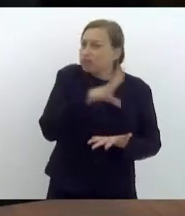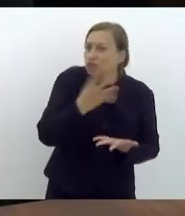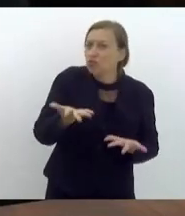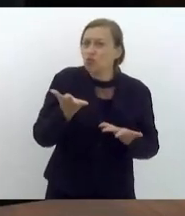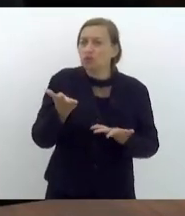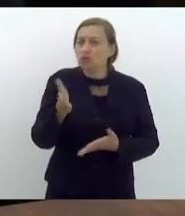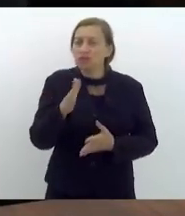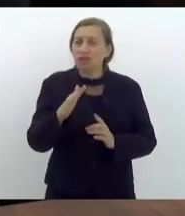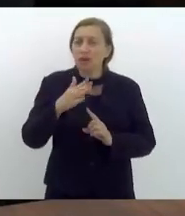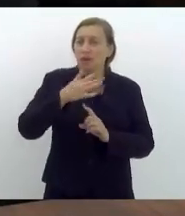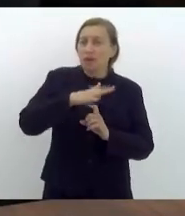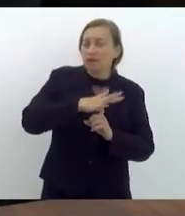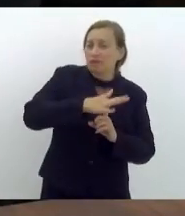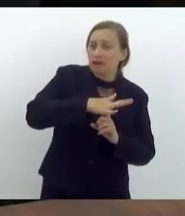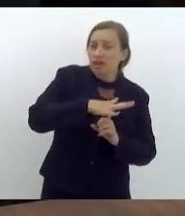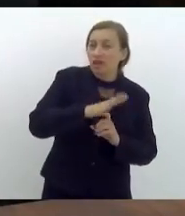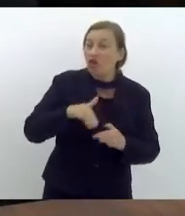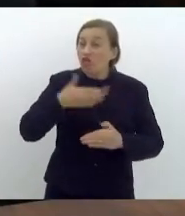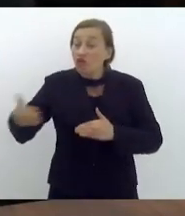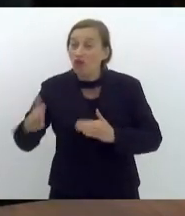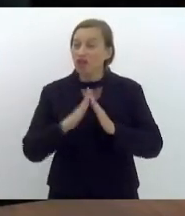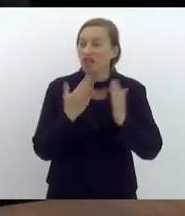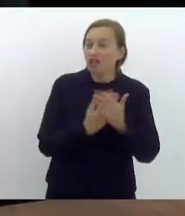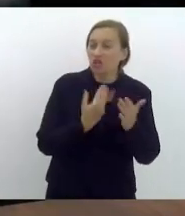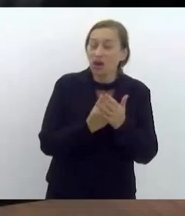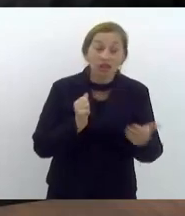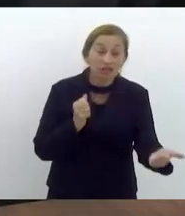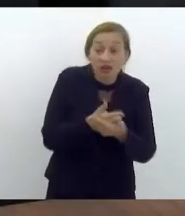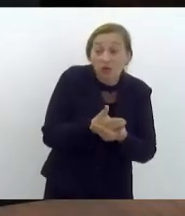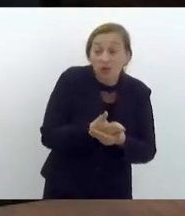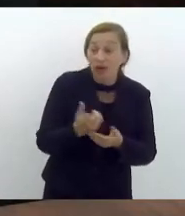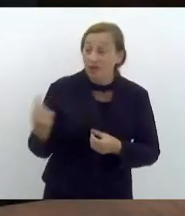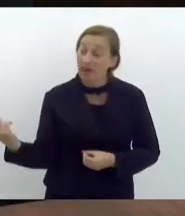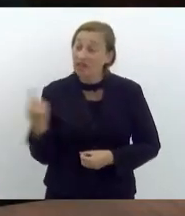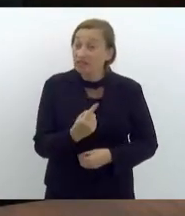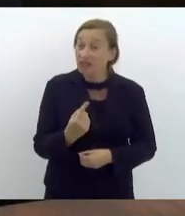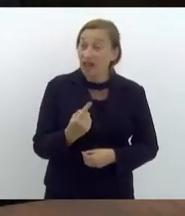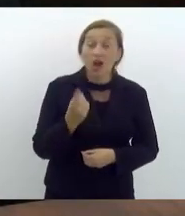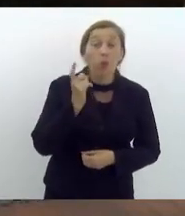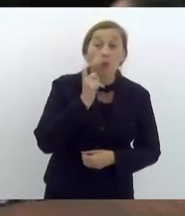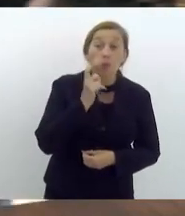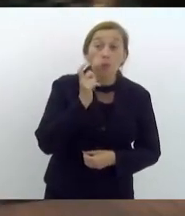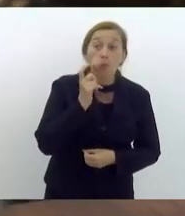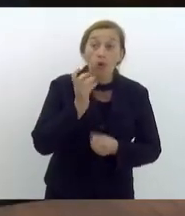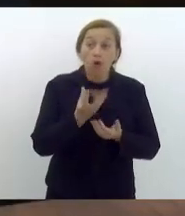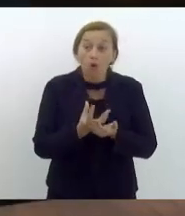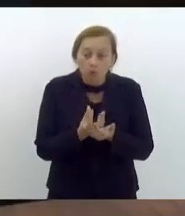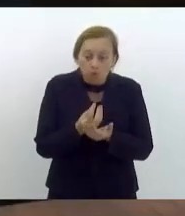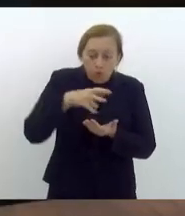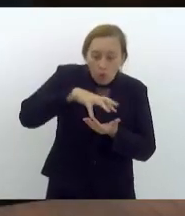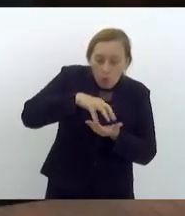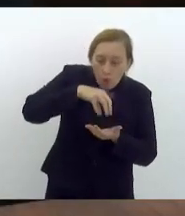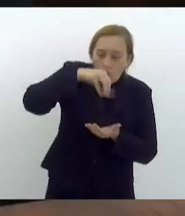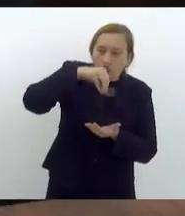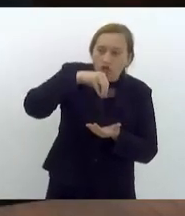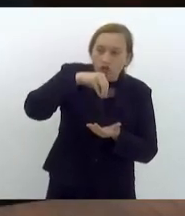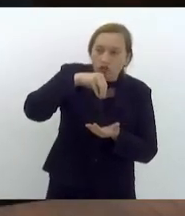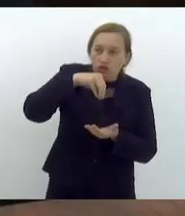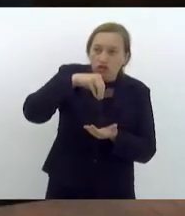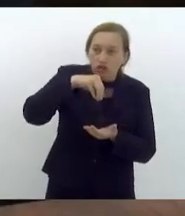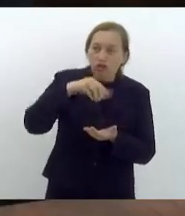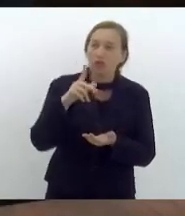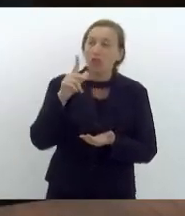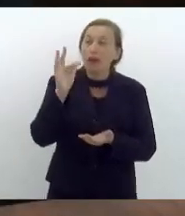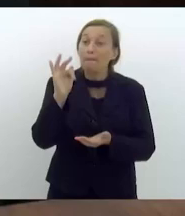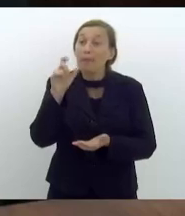são barraquinhas fora das escolas Ai que criança vai comprar do lado de fora e vai entrar com a bala com a coxinha com pirulito com a fofura com a pele pelo amor de Deus